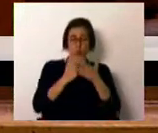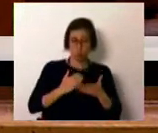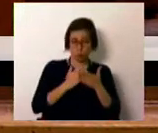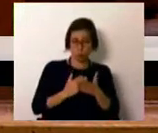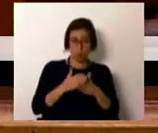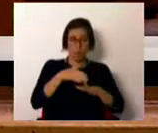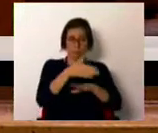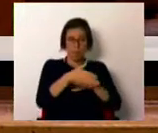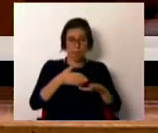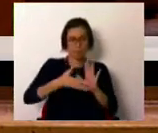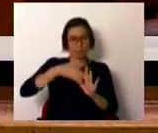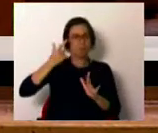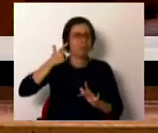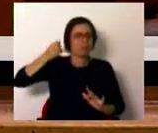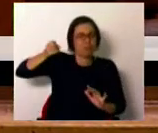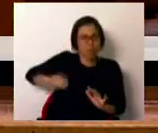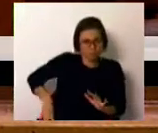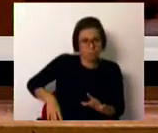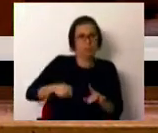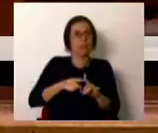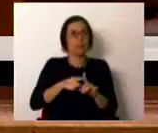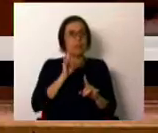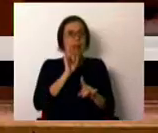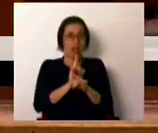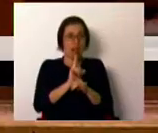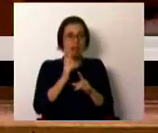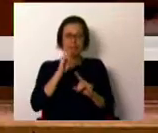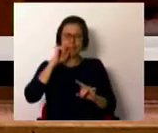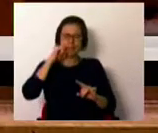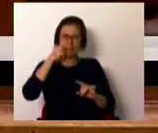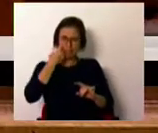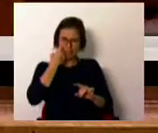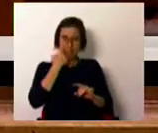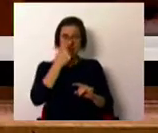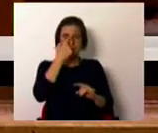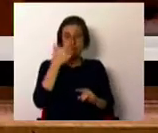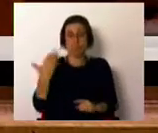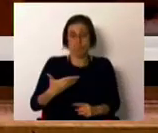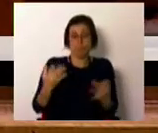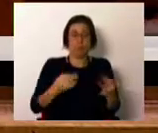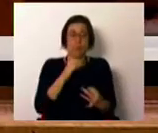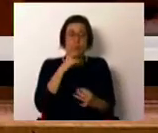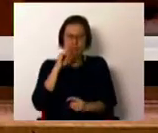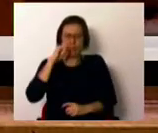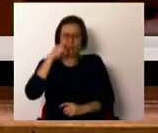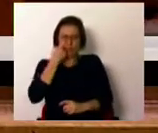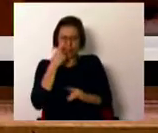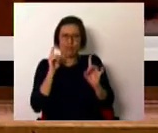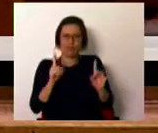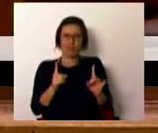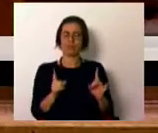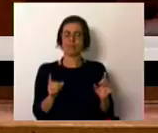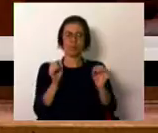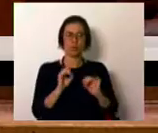foi completamente ignorada, de modo que, conforme desconfiança que legitimamente se pode levantar, não